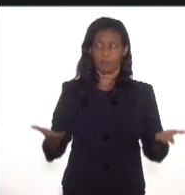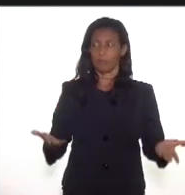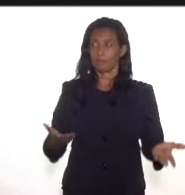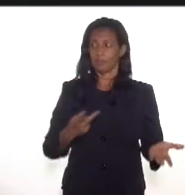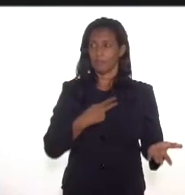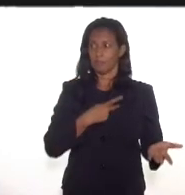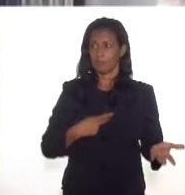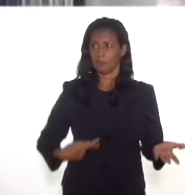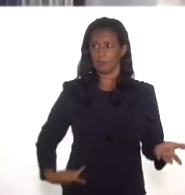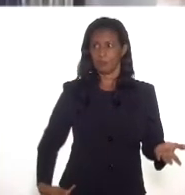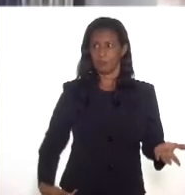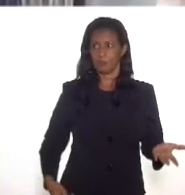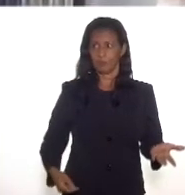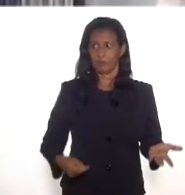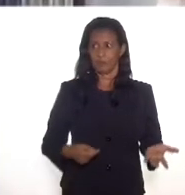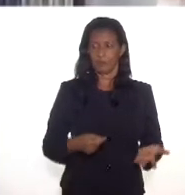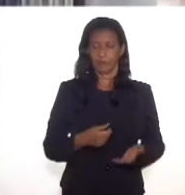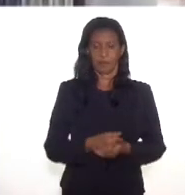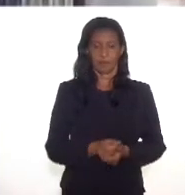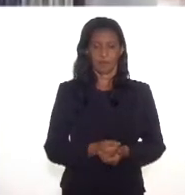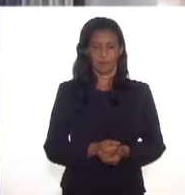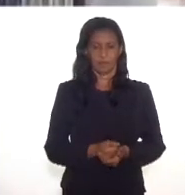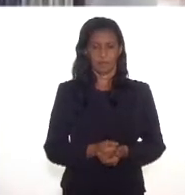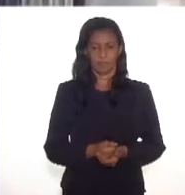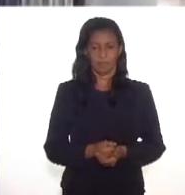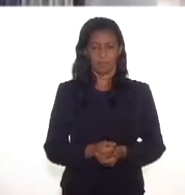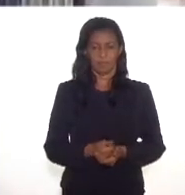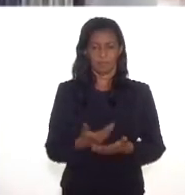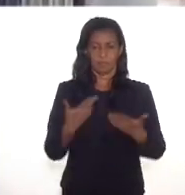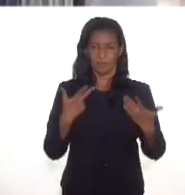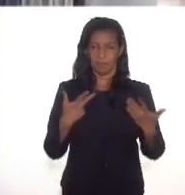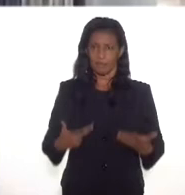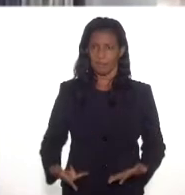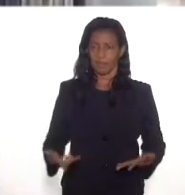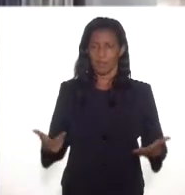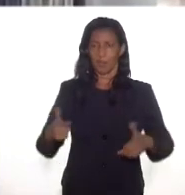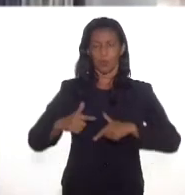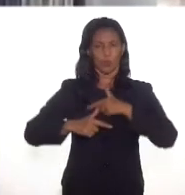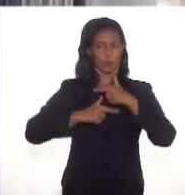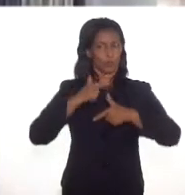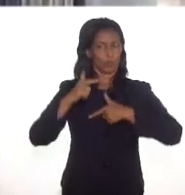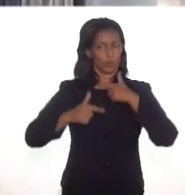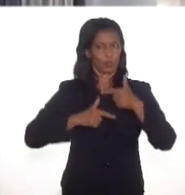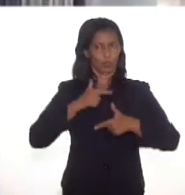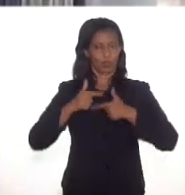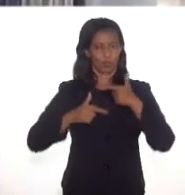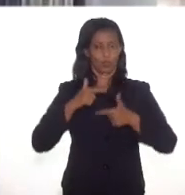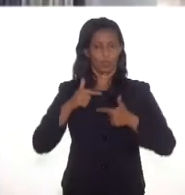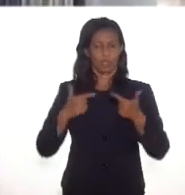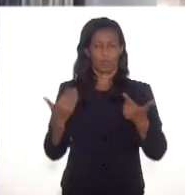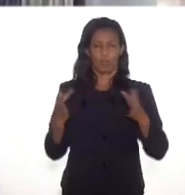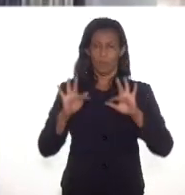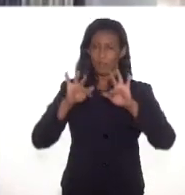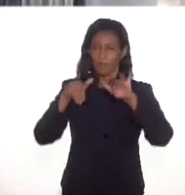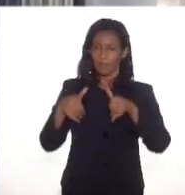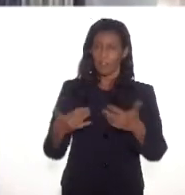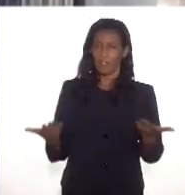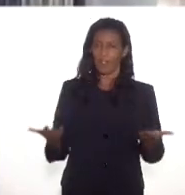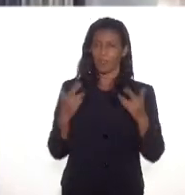Nobre deputada Marta Rocha, que preside os trabalhos deste expediente final